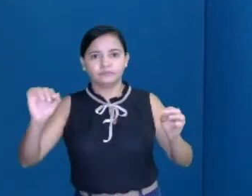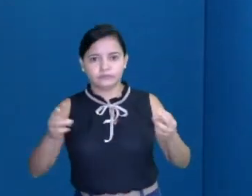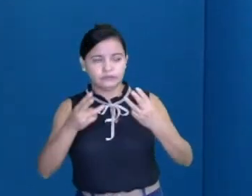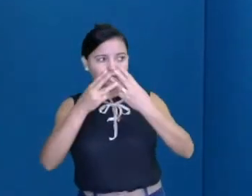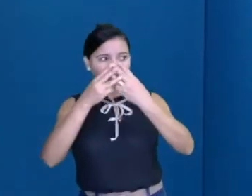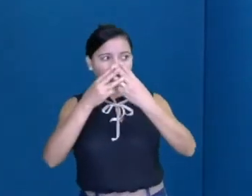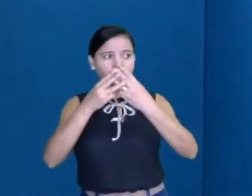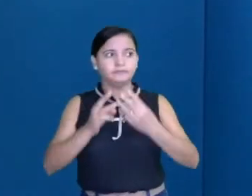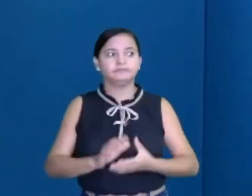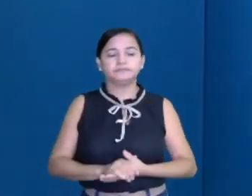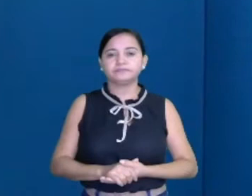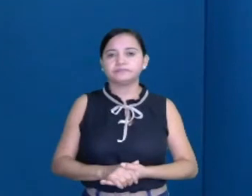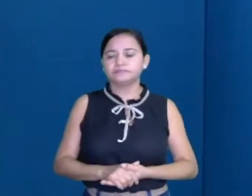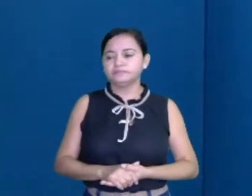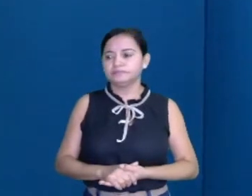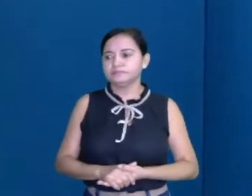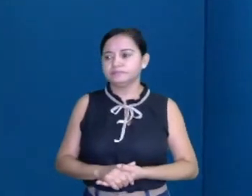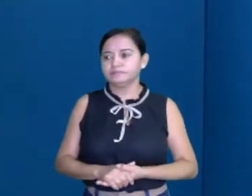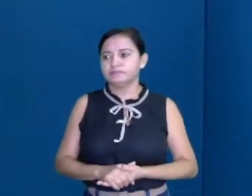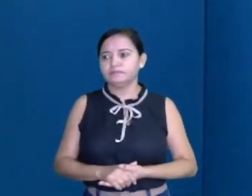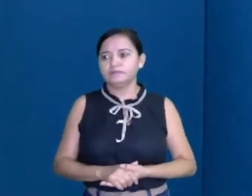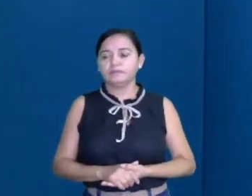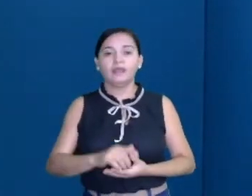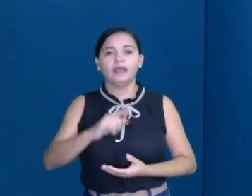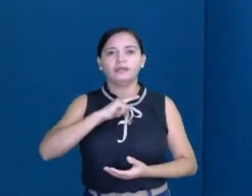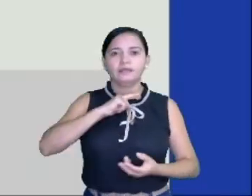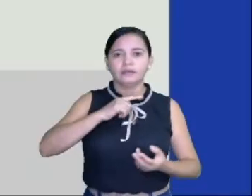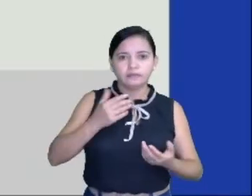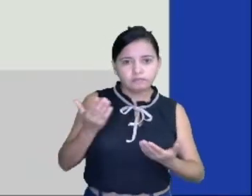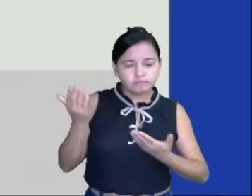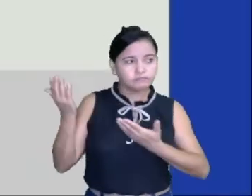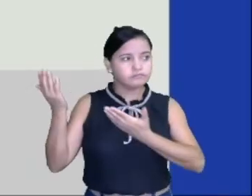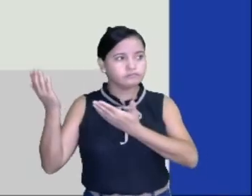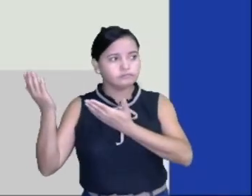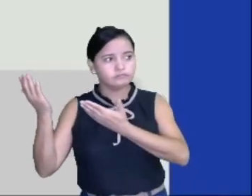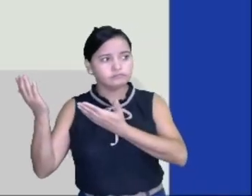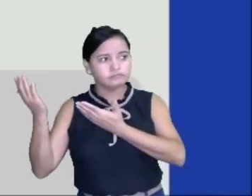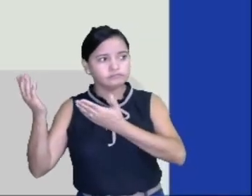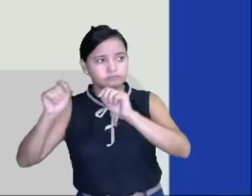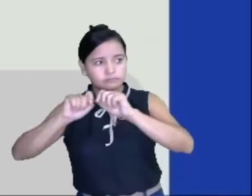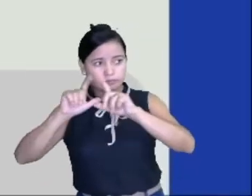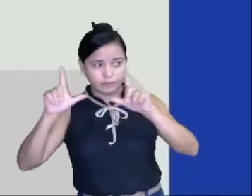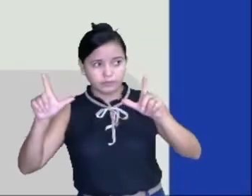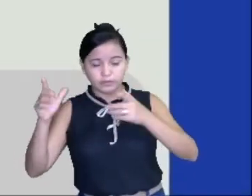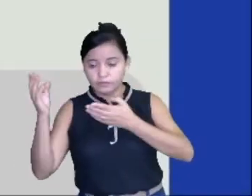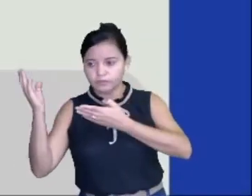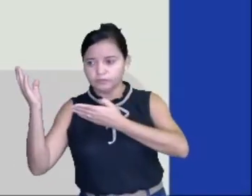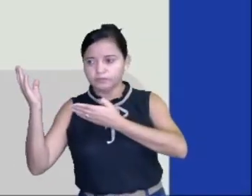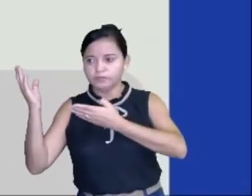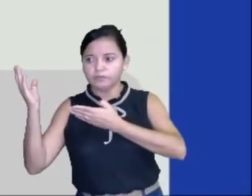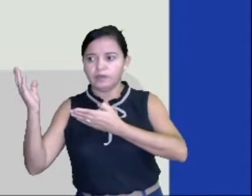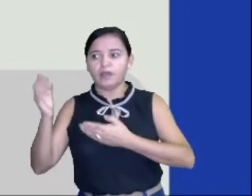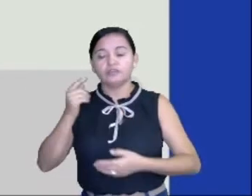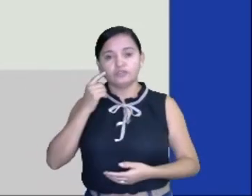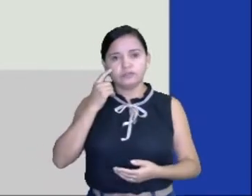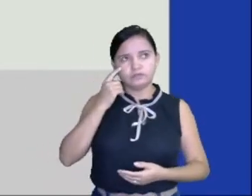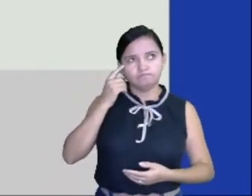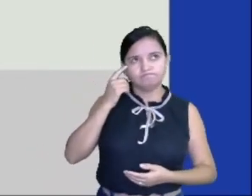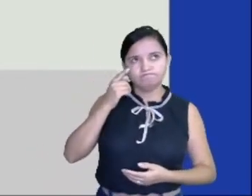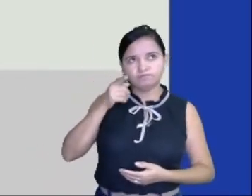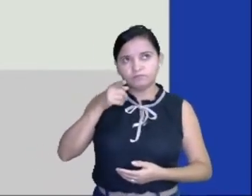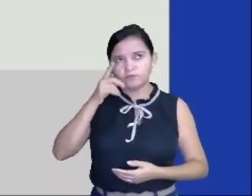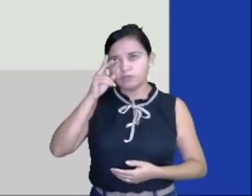próximo slide. A gente vai ter essa relação aí, né? E aí eu vou pedir para justamente a produção